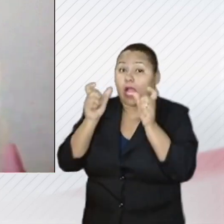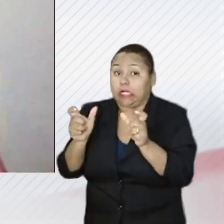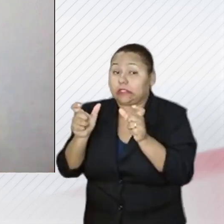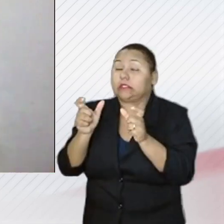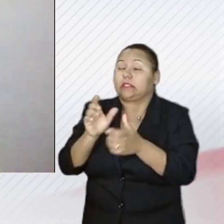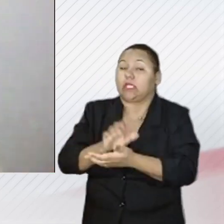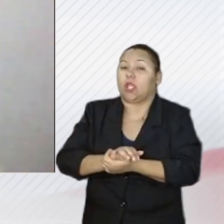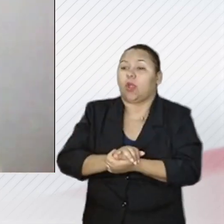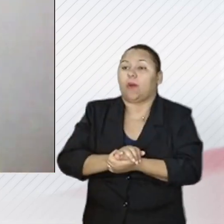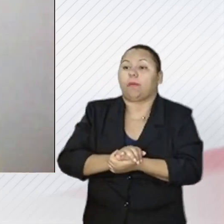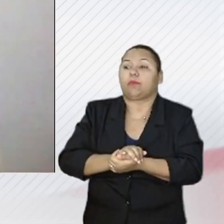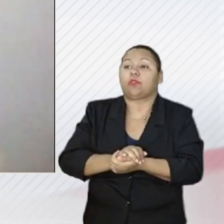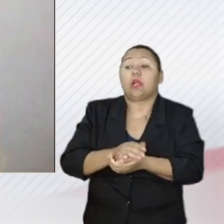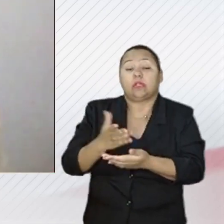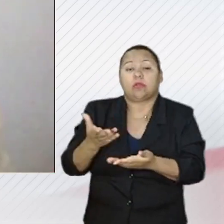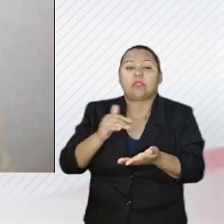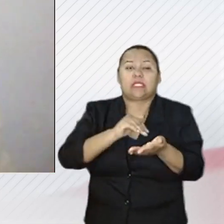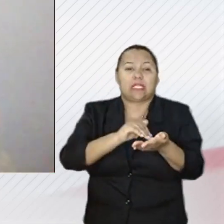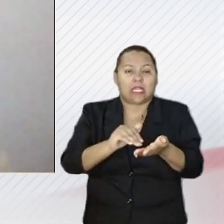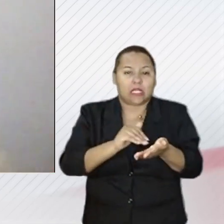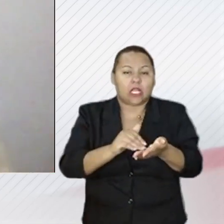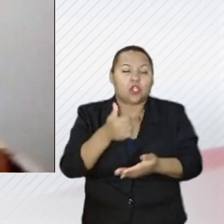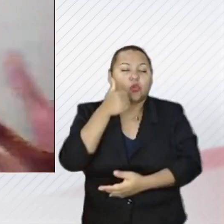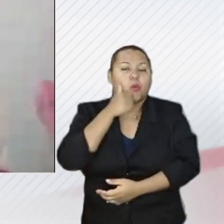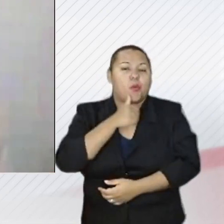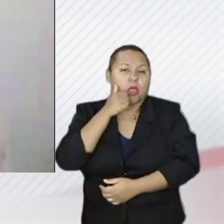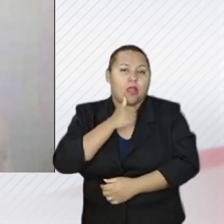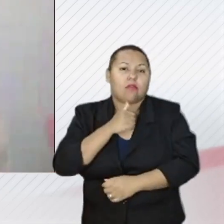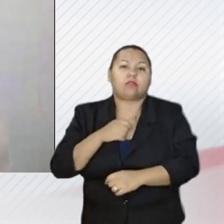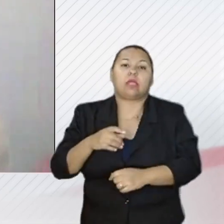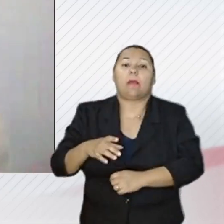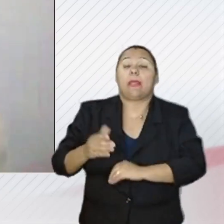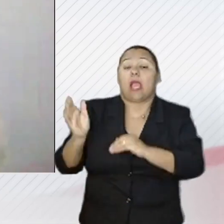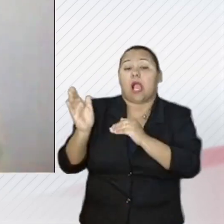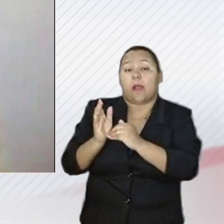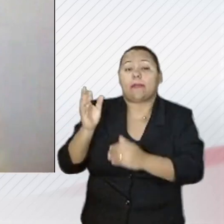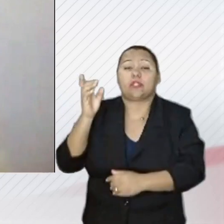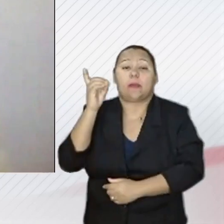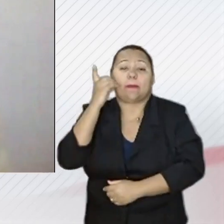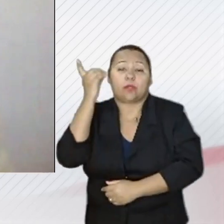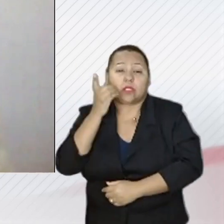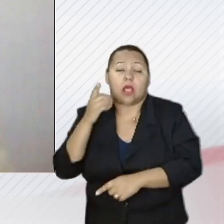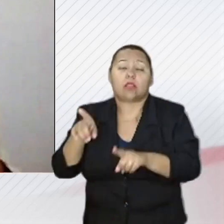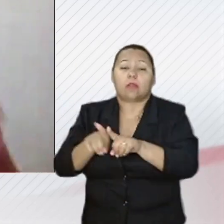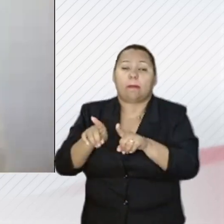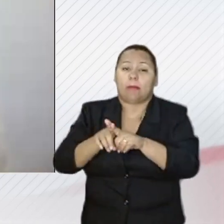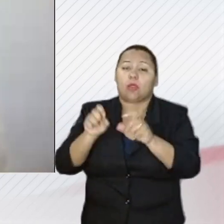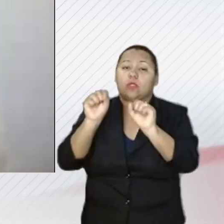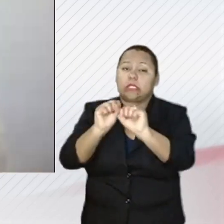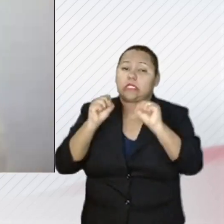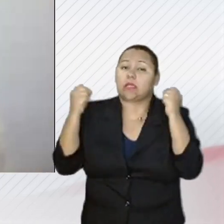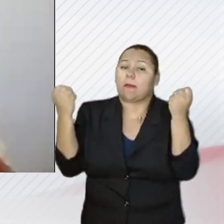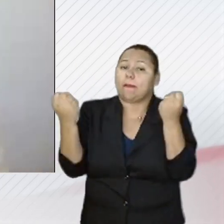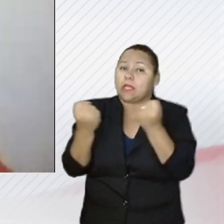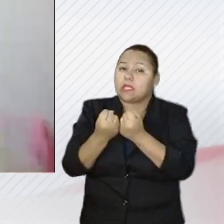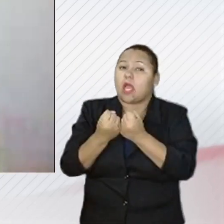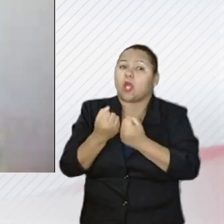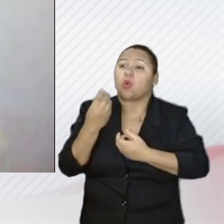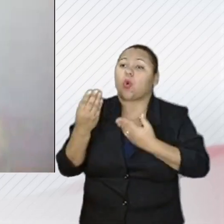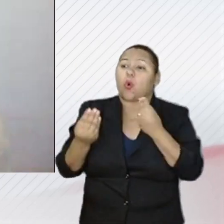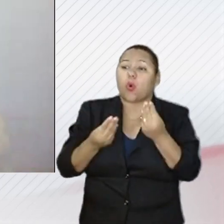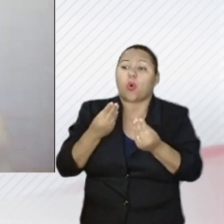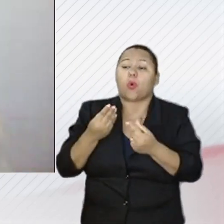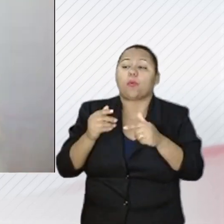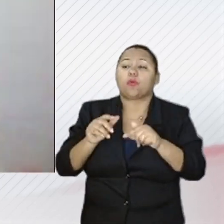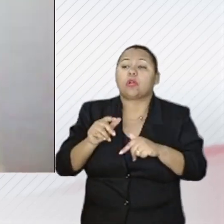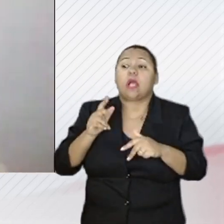Secretaria de Mulheres, da Câmara dos Deputados, para tratar fazer um debate, um seminário sobre o recorte de gênero na reforma